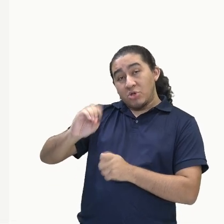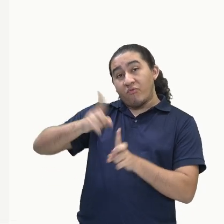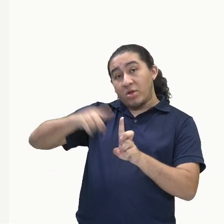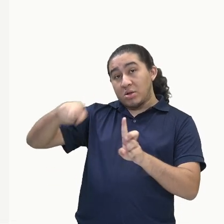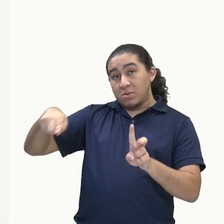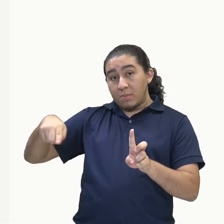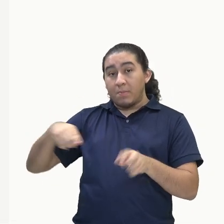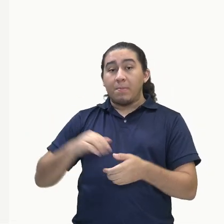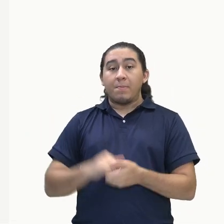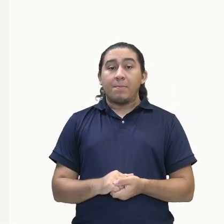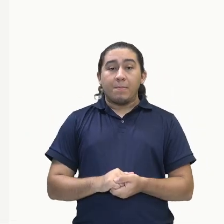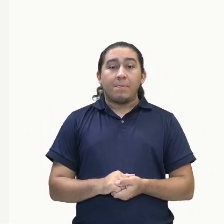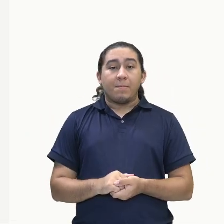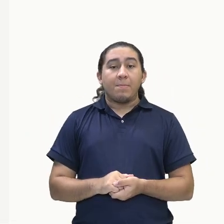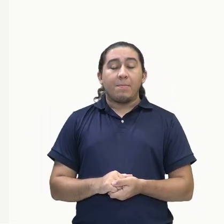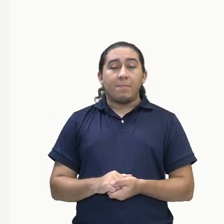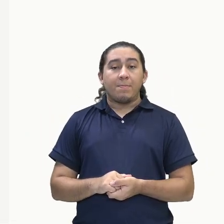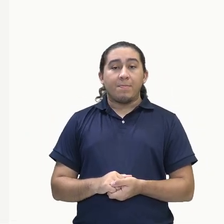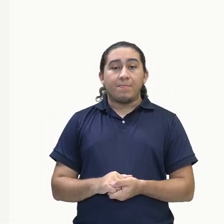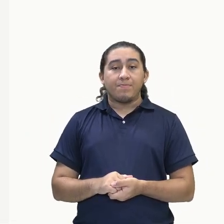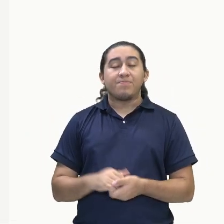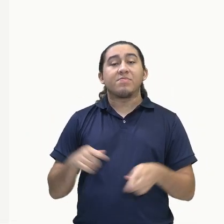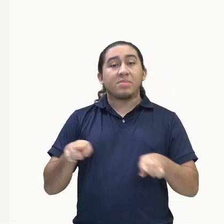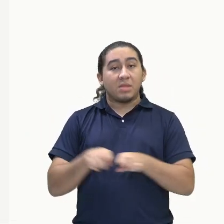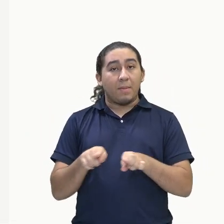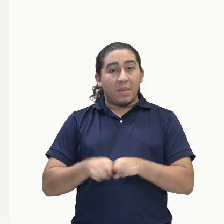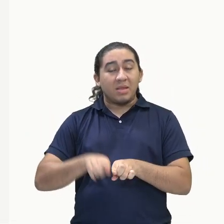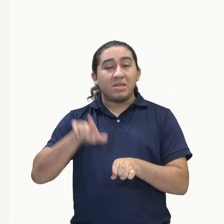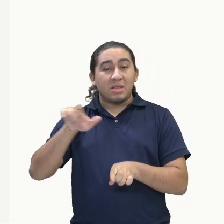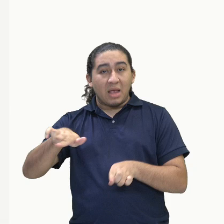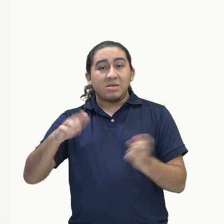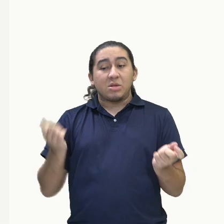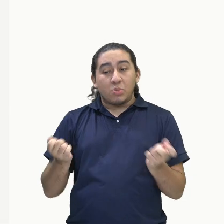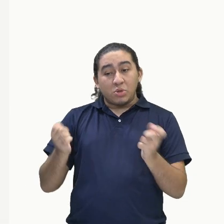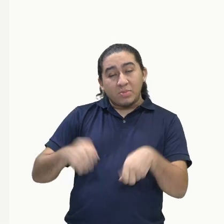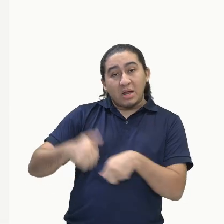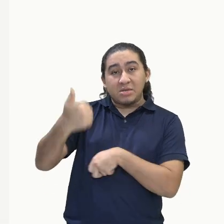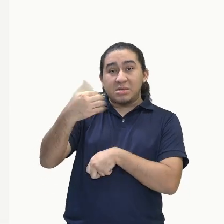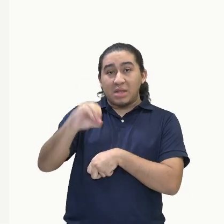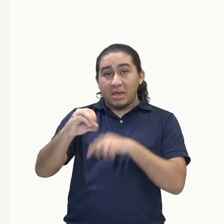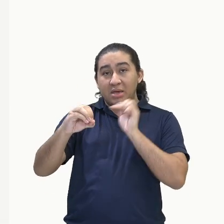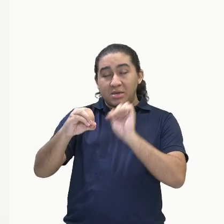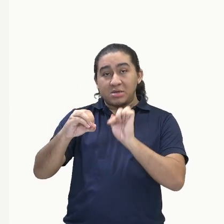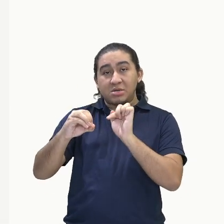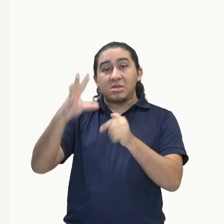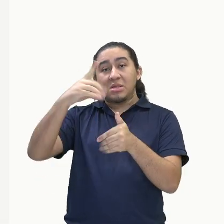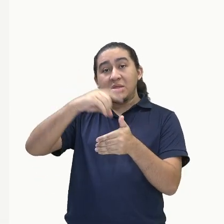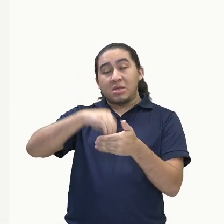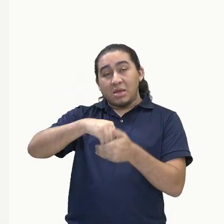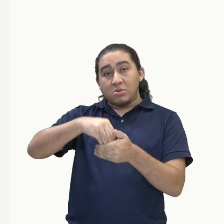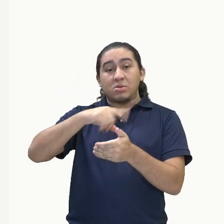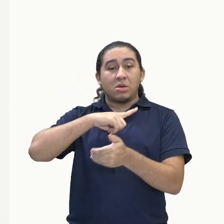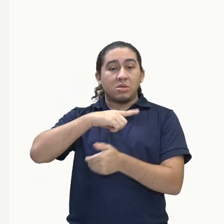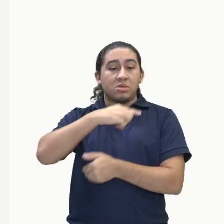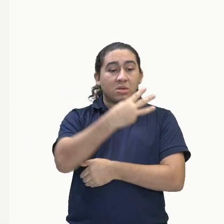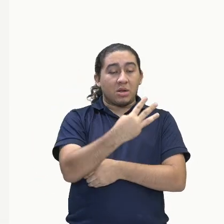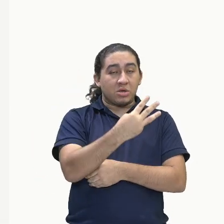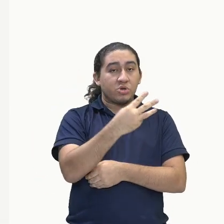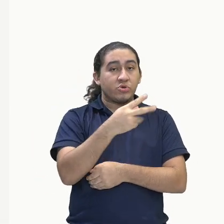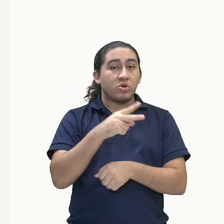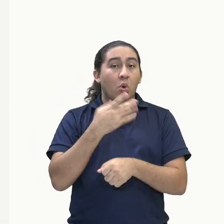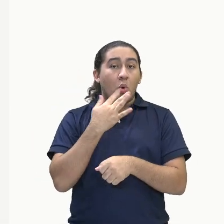aí, dentro desses 10, eu tenho 3 verdes e 7